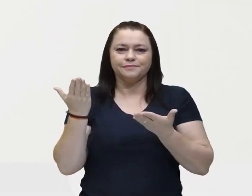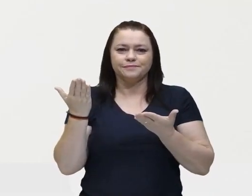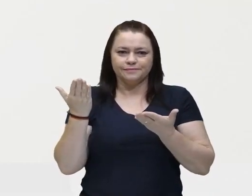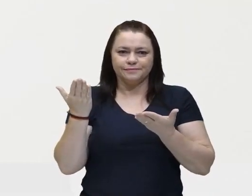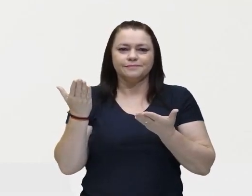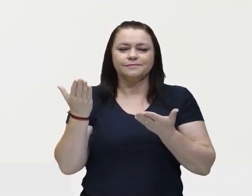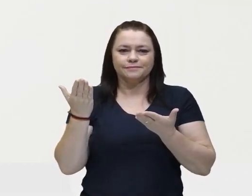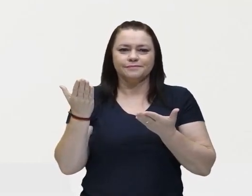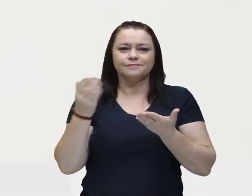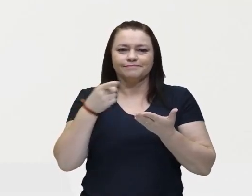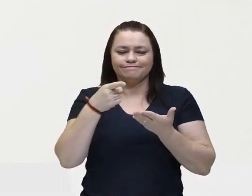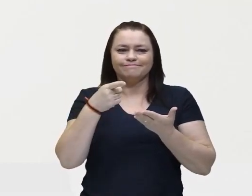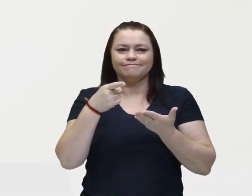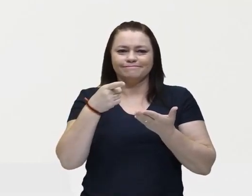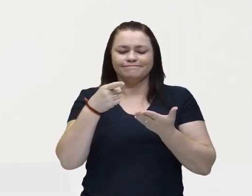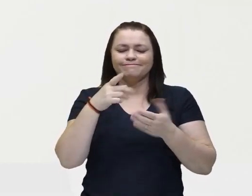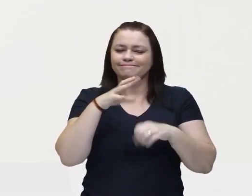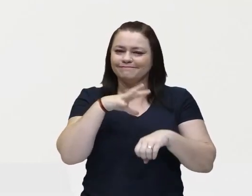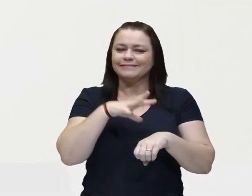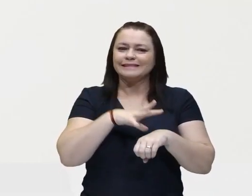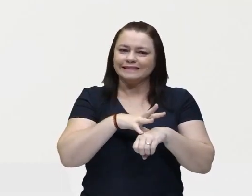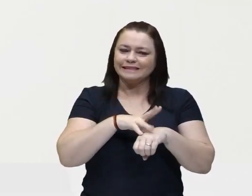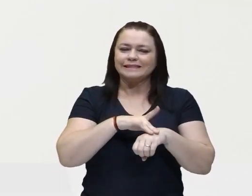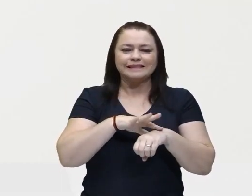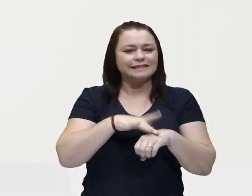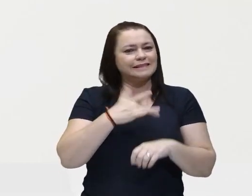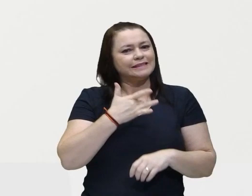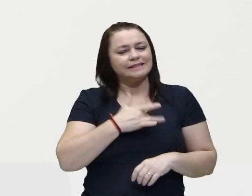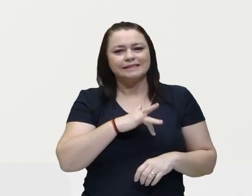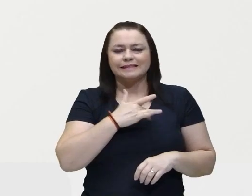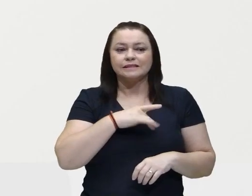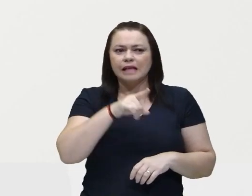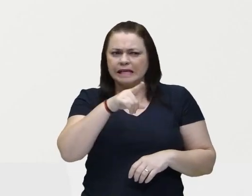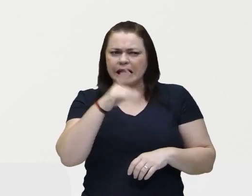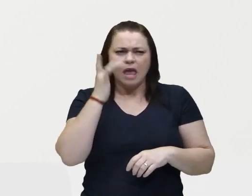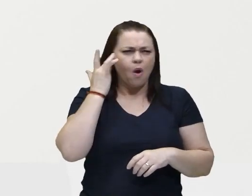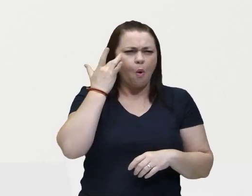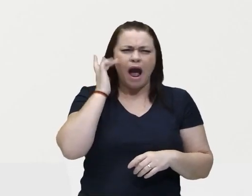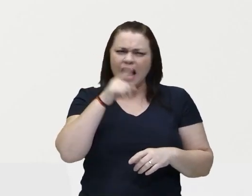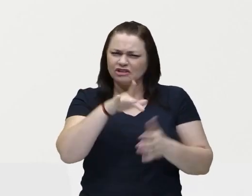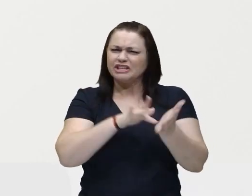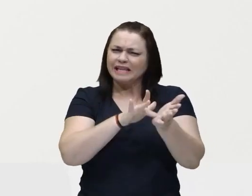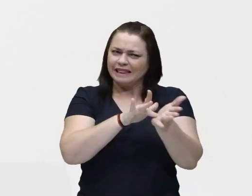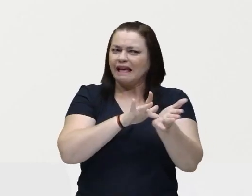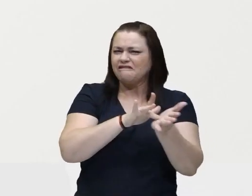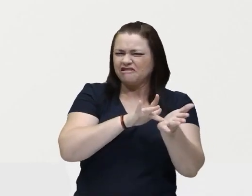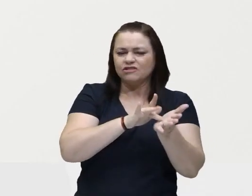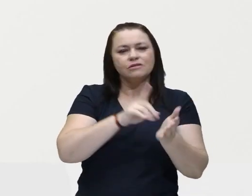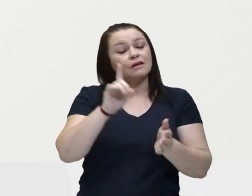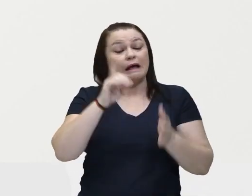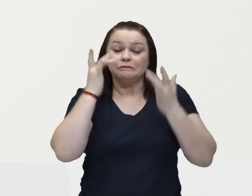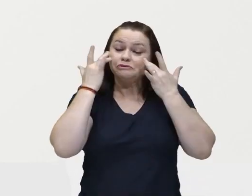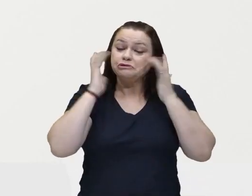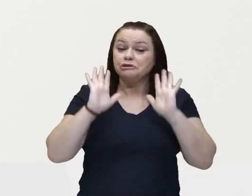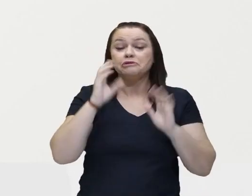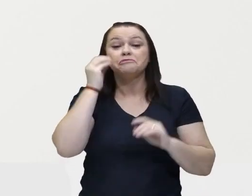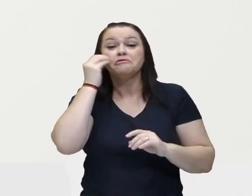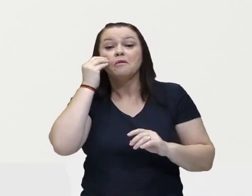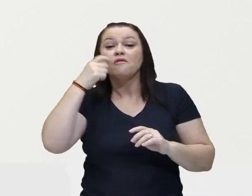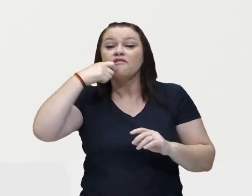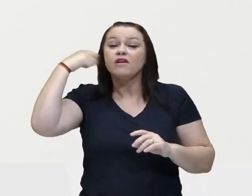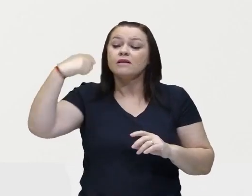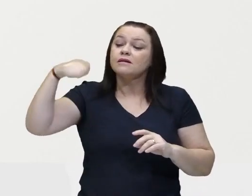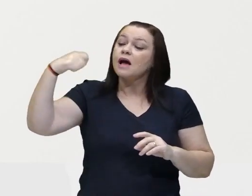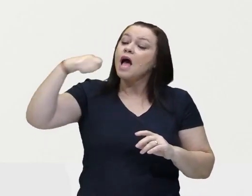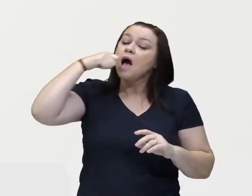observar que o Lucas aí está muito doente. Professor, será que ele não está só fingindo? Bom, não sei, mas vamos olhar o termômetro. O que o termômetro